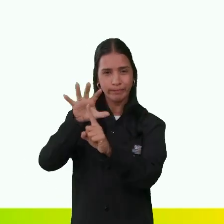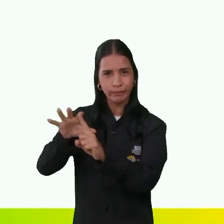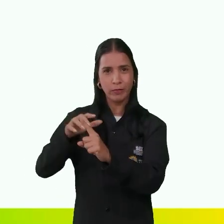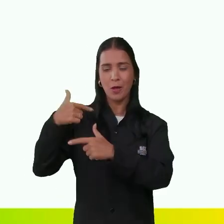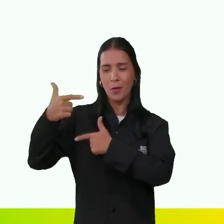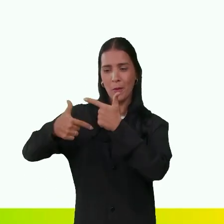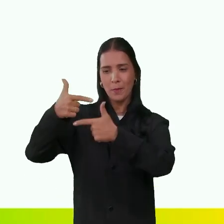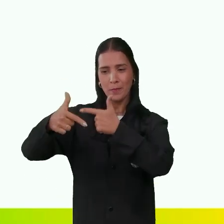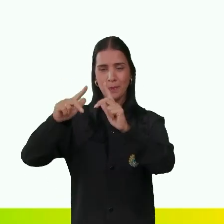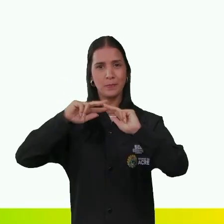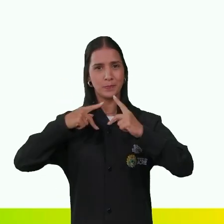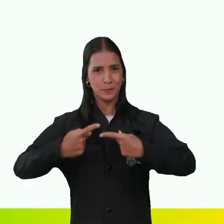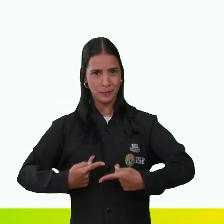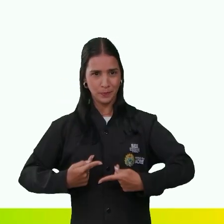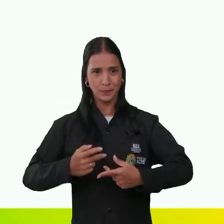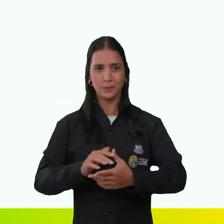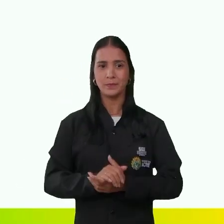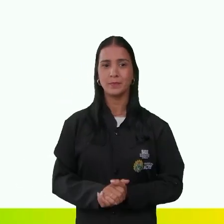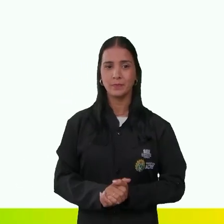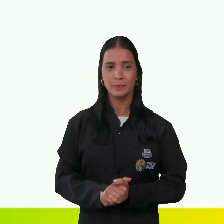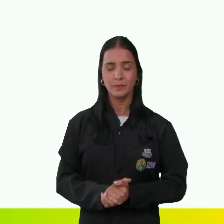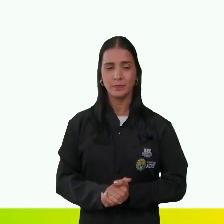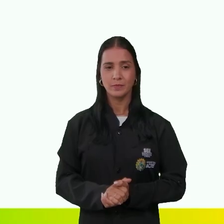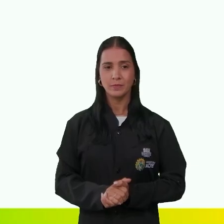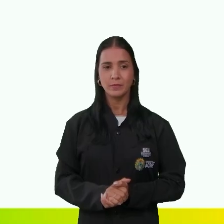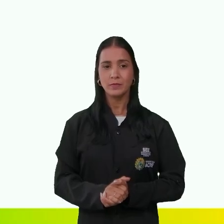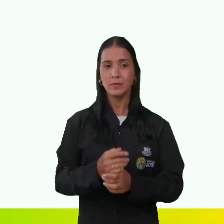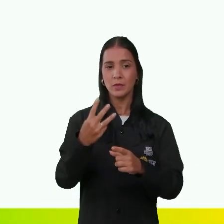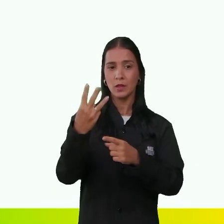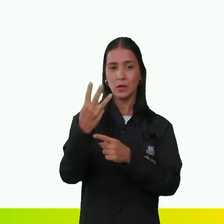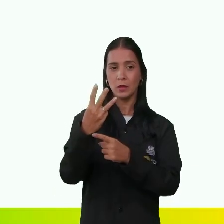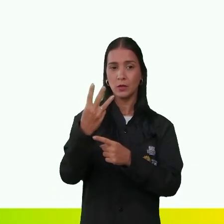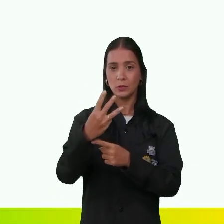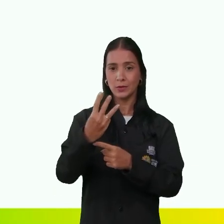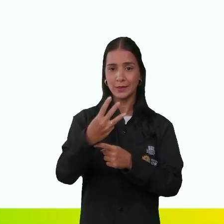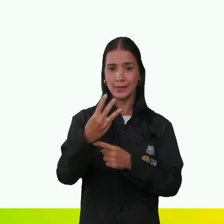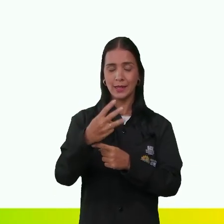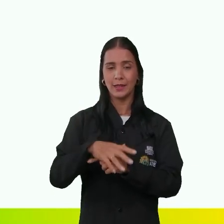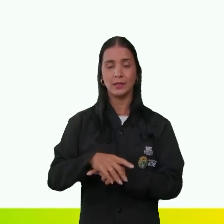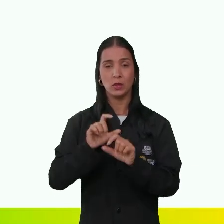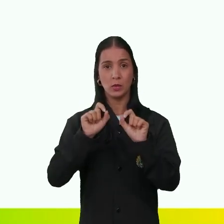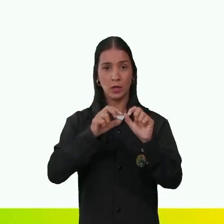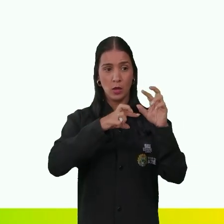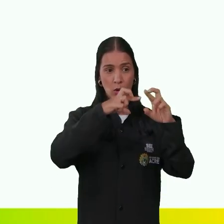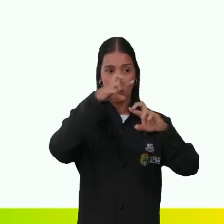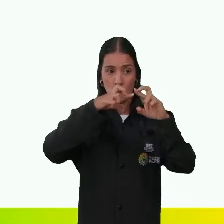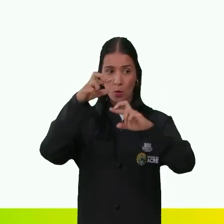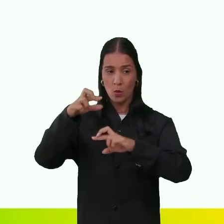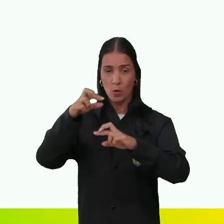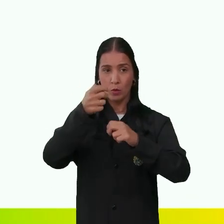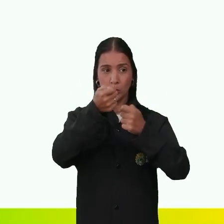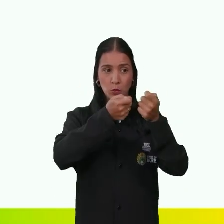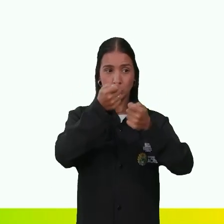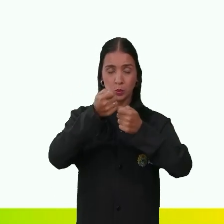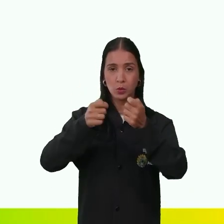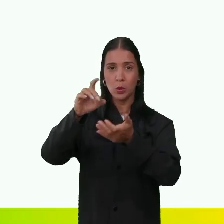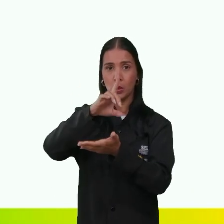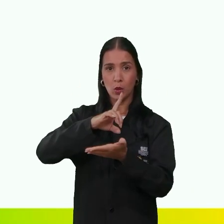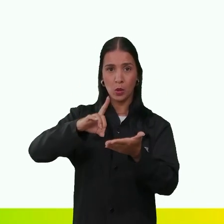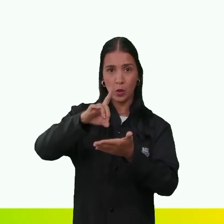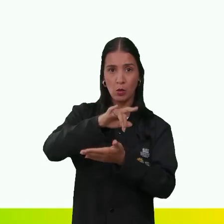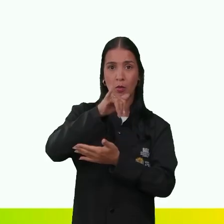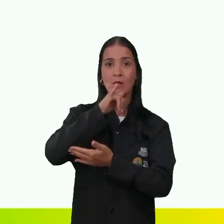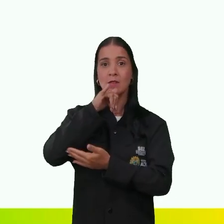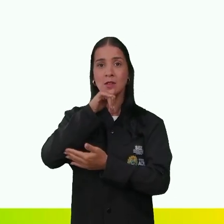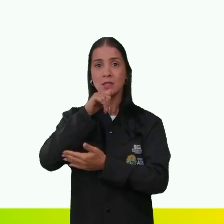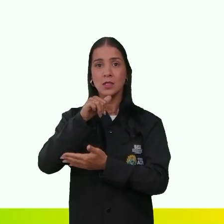negativos. Terceira coisa, monitoramento digital. O uso de tecnologias como